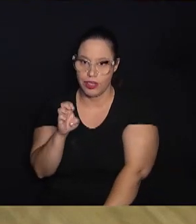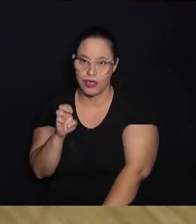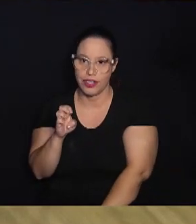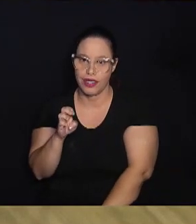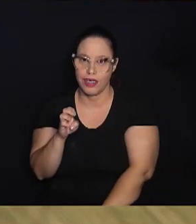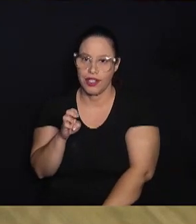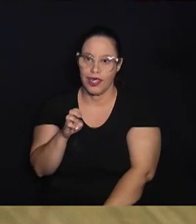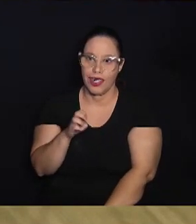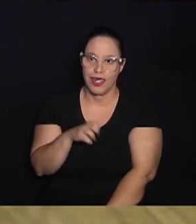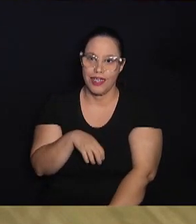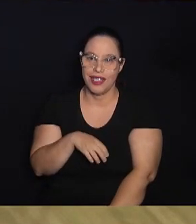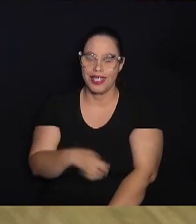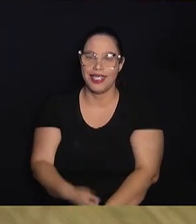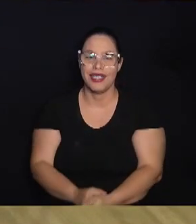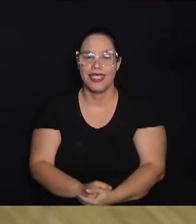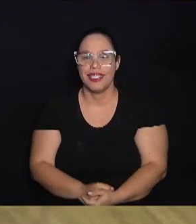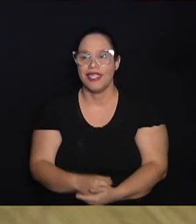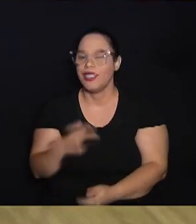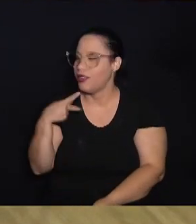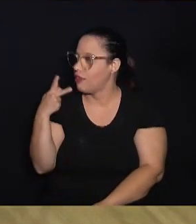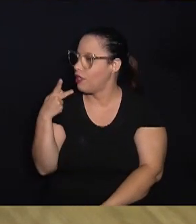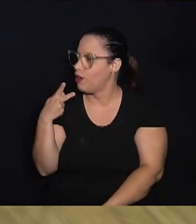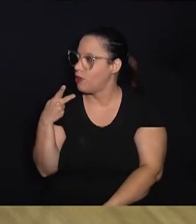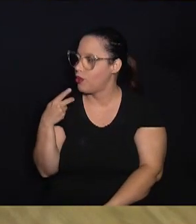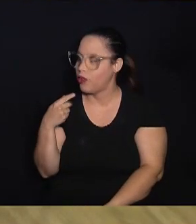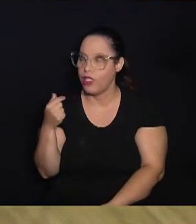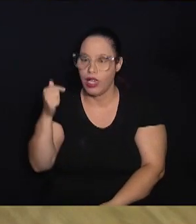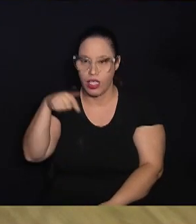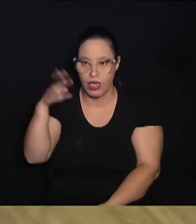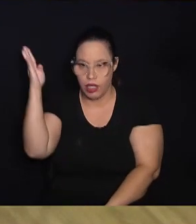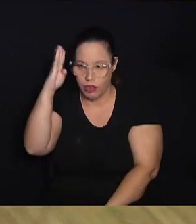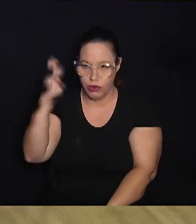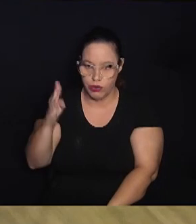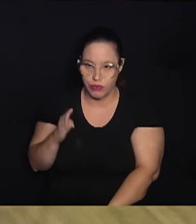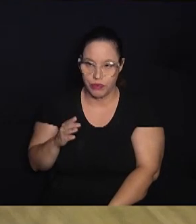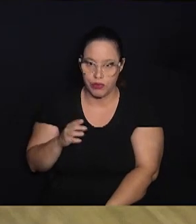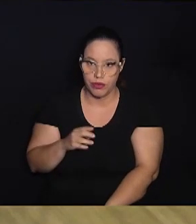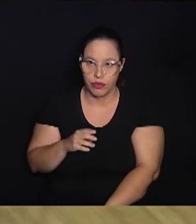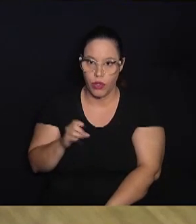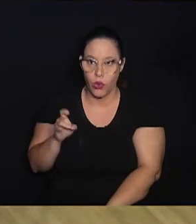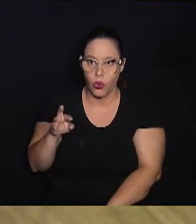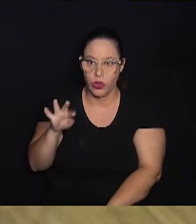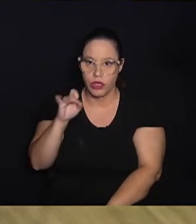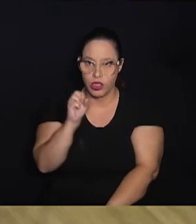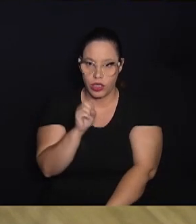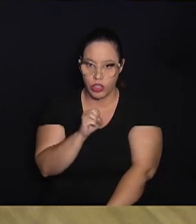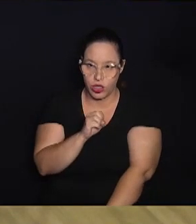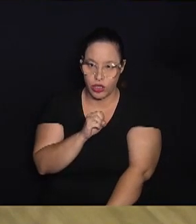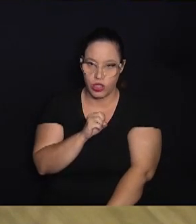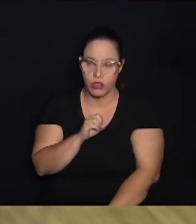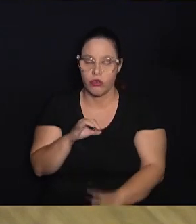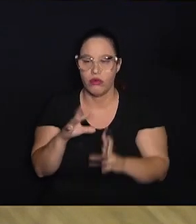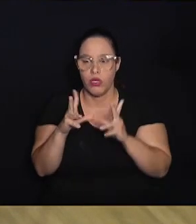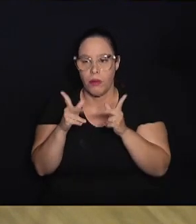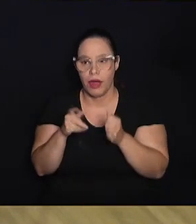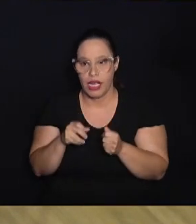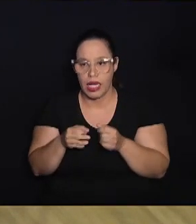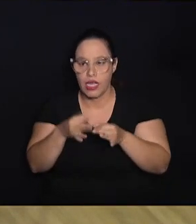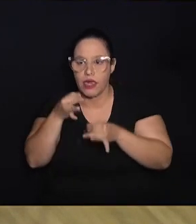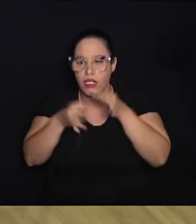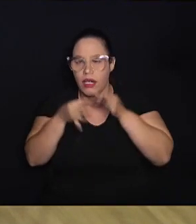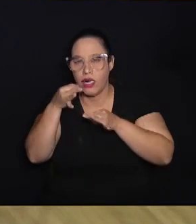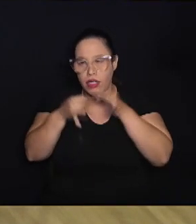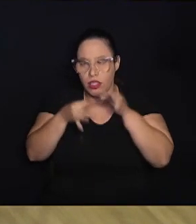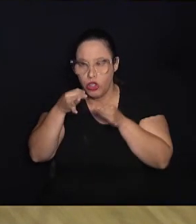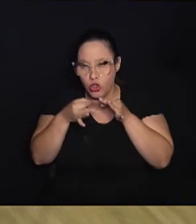falou 5 minutos ali fora a gente já entrou nisso e aqui no Brasil por exemplo o estilo que efetivamente pega é o estilo em geral mais crítico e mais humor